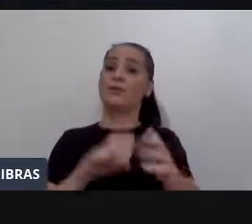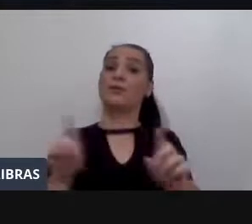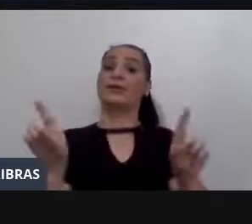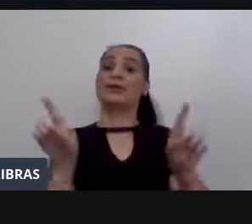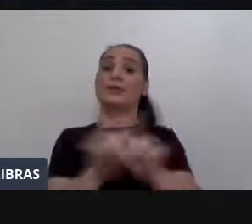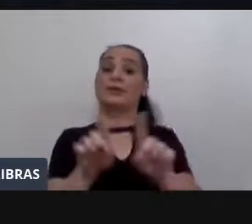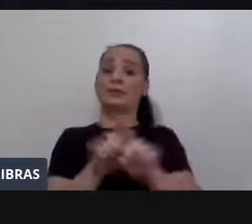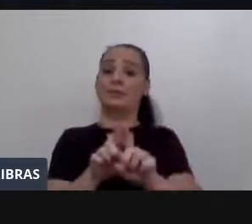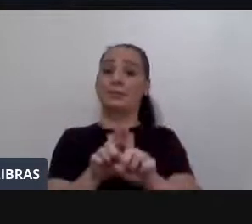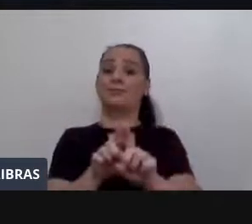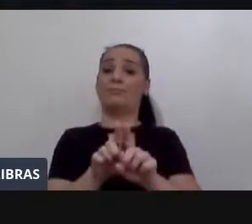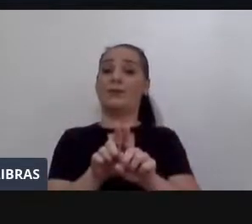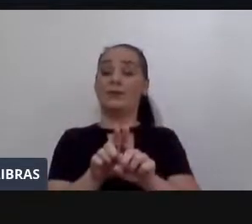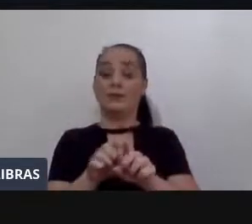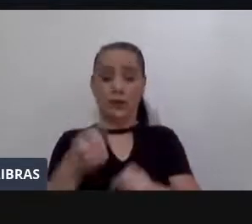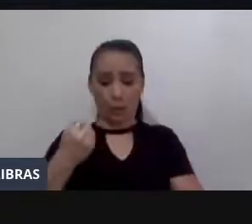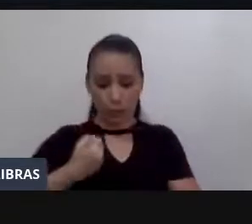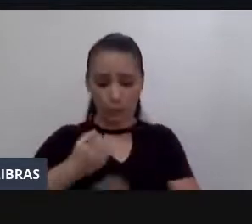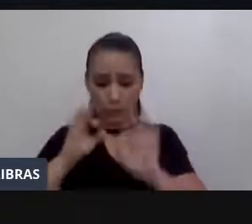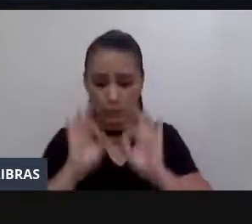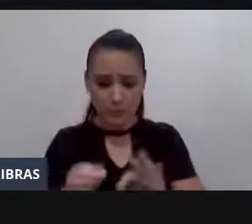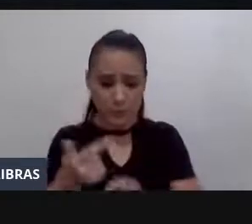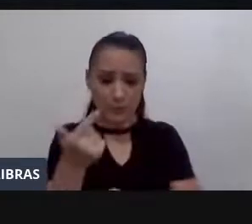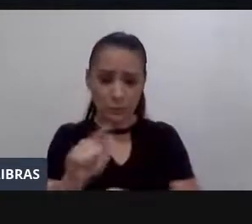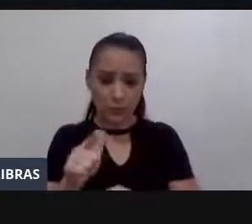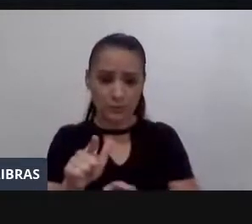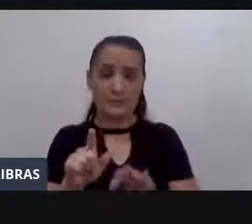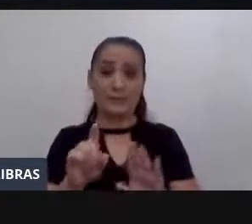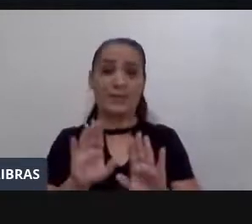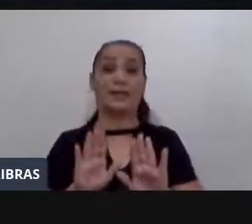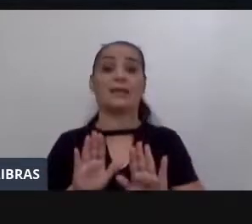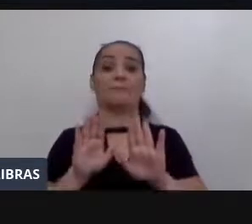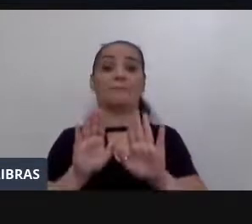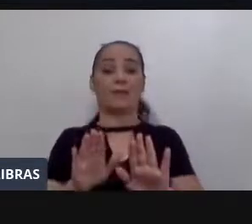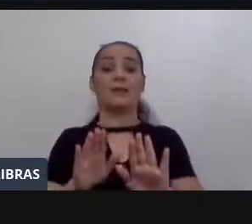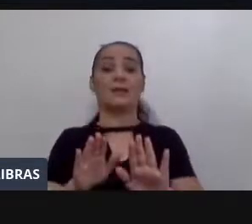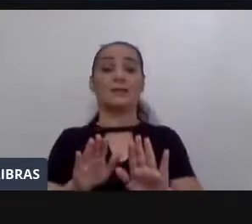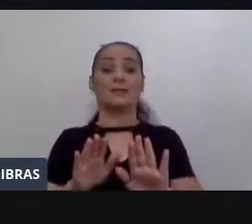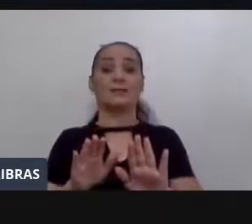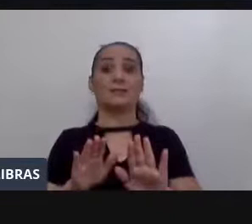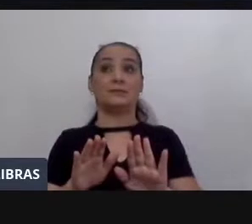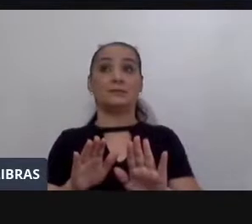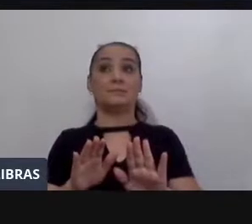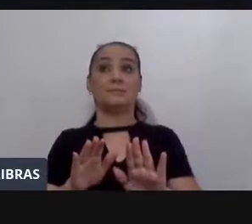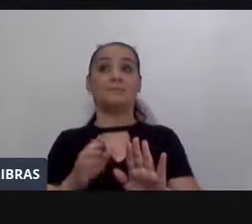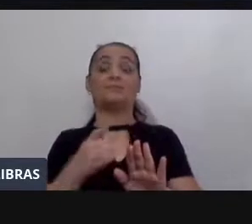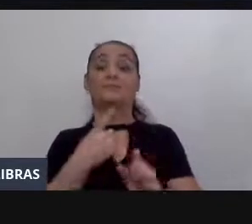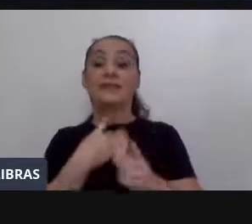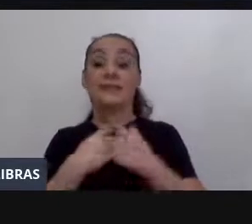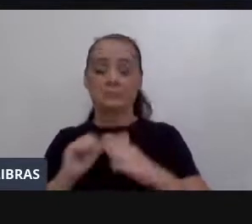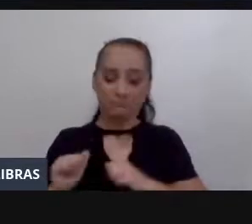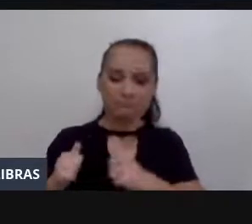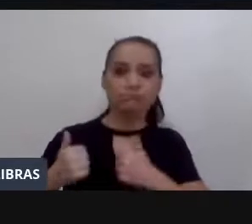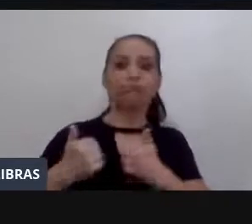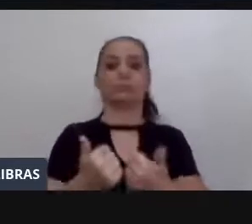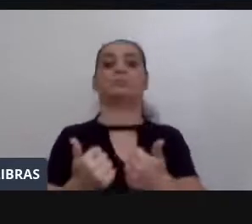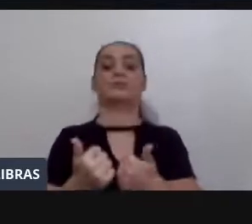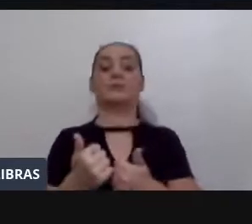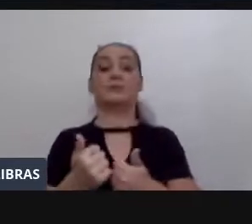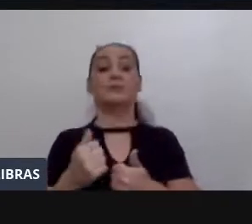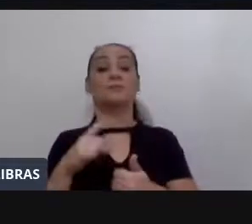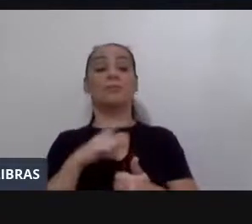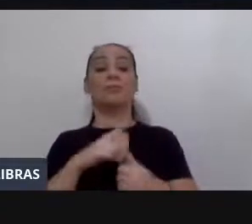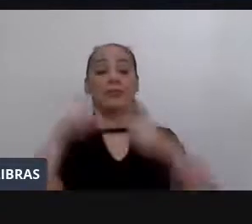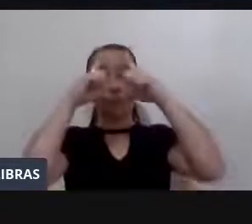exato, mas posso levantar para o senhor, de intensivistas, porque a gente sabe que está faltando muitos intensivistas, e a gente tem enfermeiros